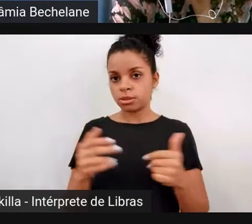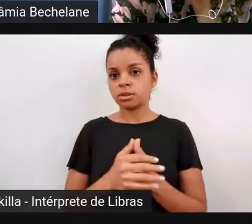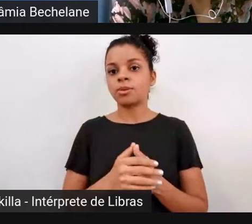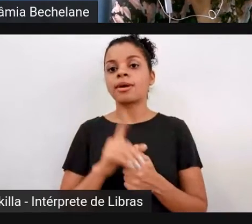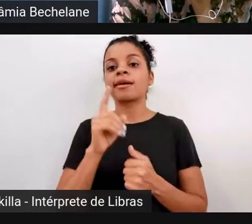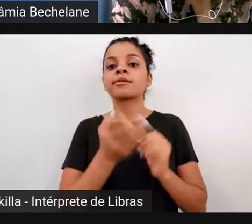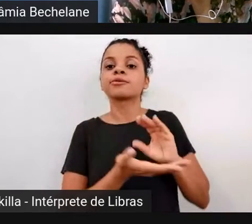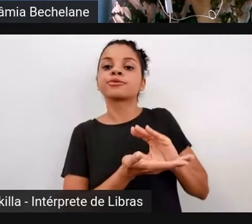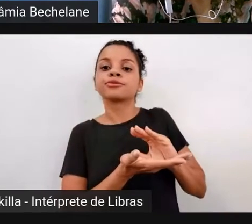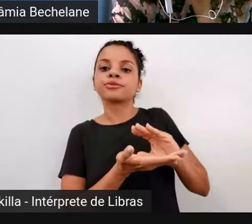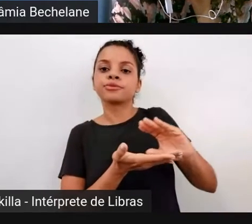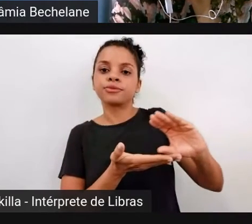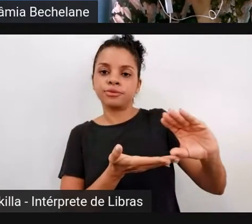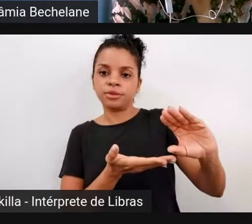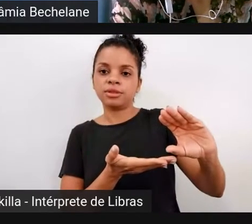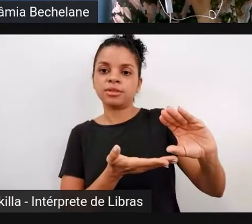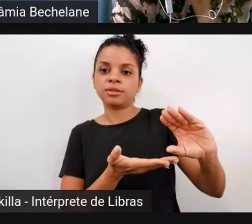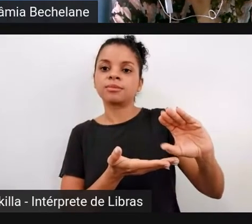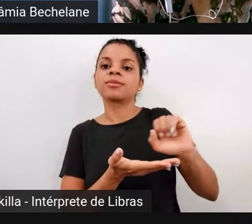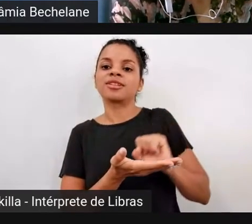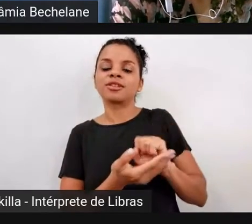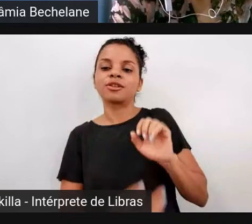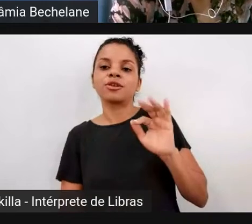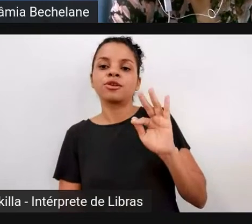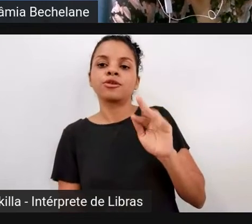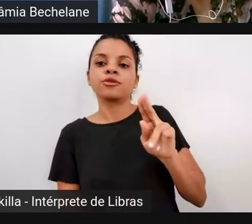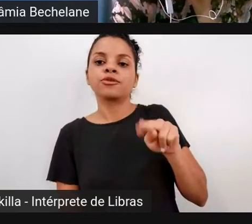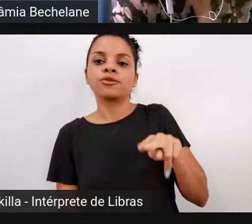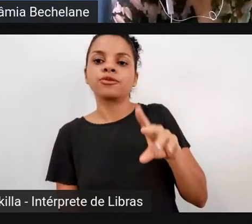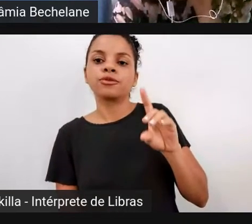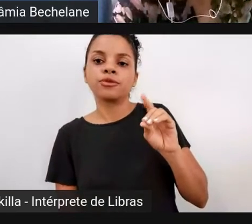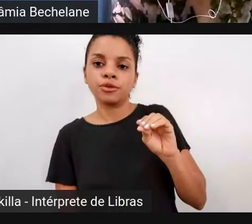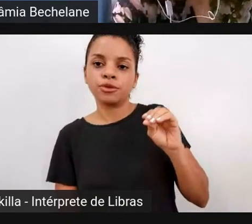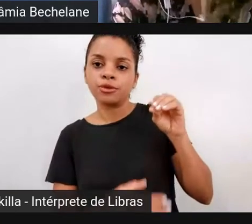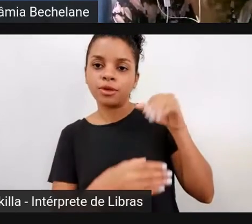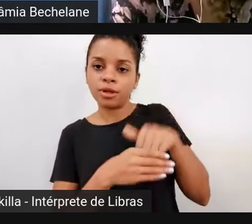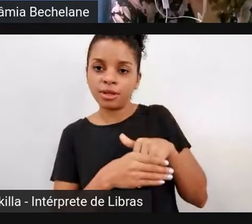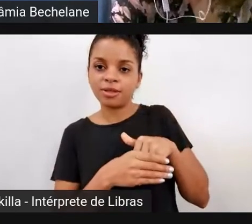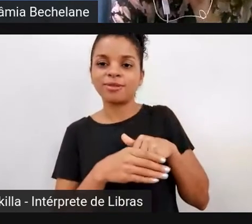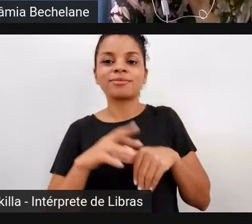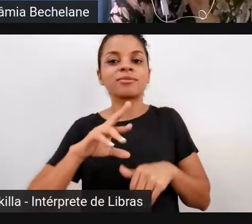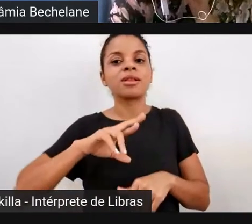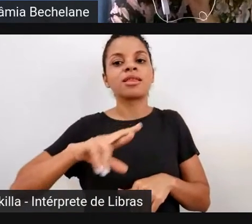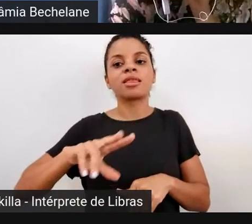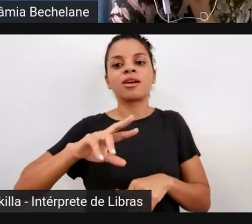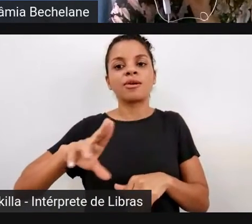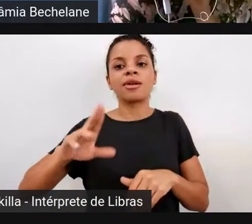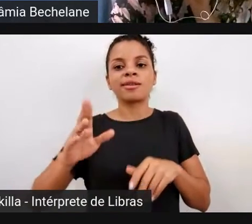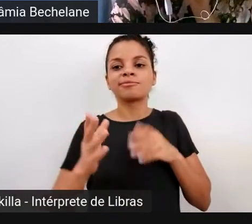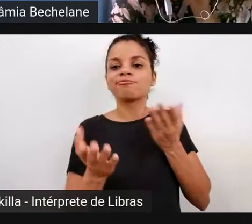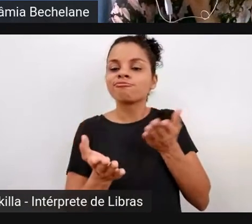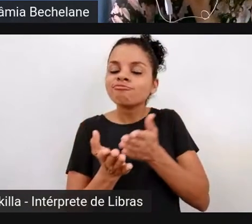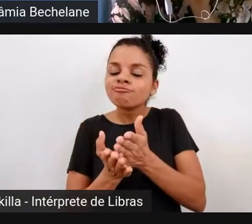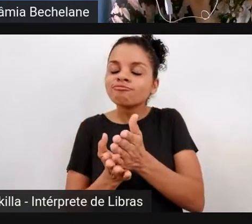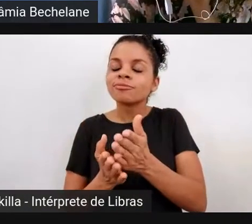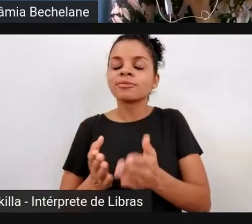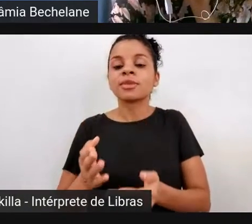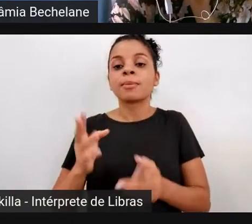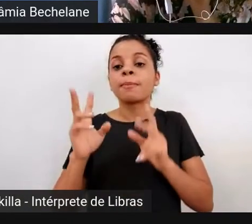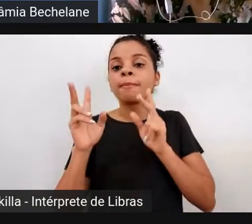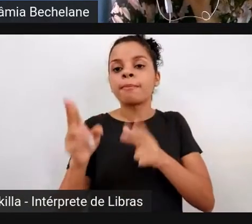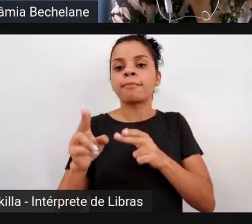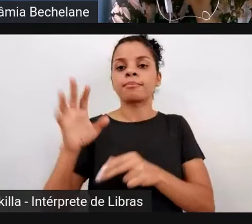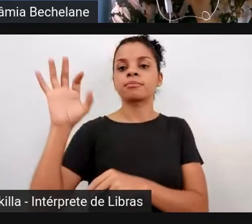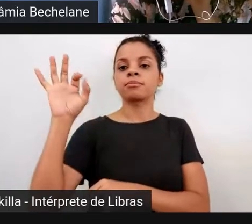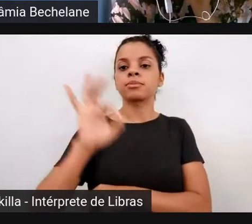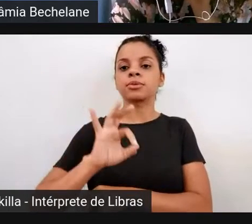do fundo eleitoral, na verdade, que não precisava necessariamente ir a mesma porcentagem